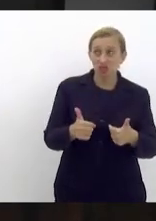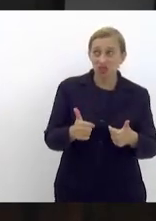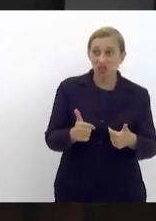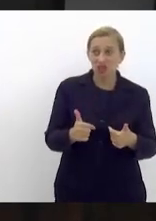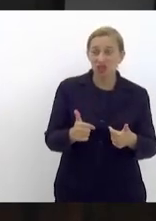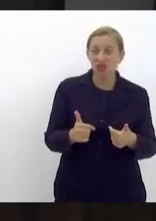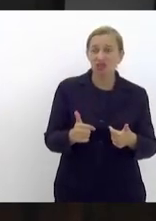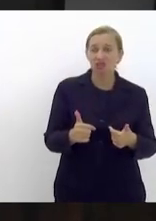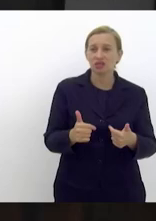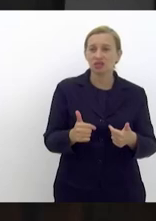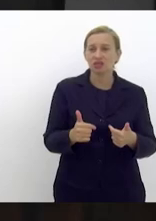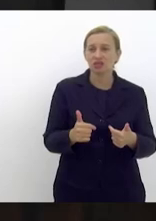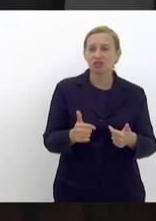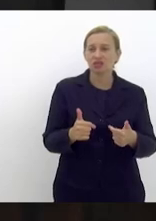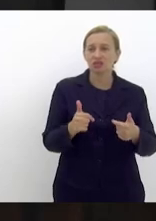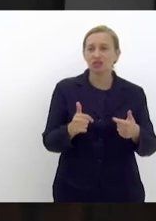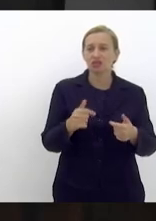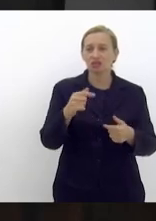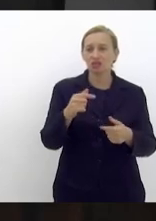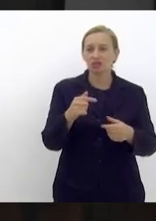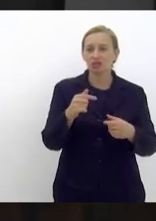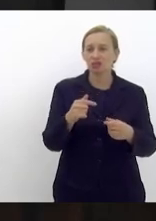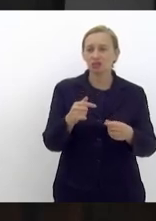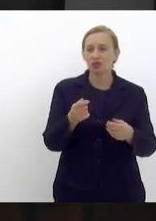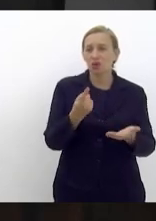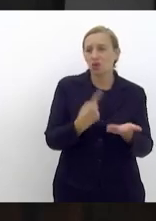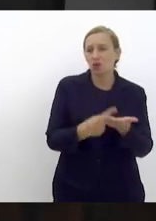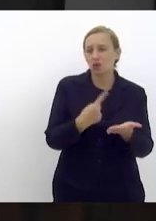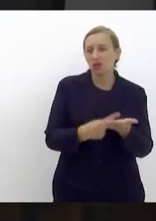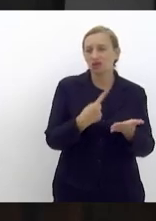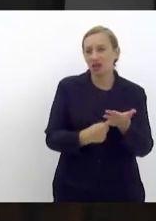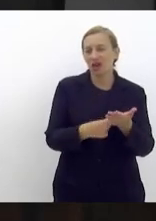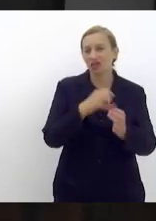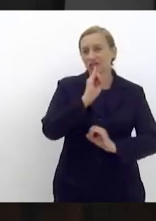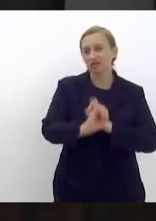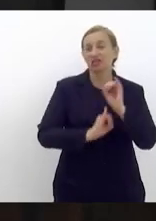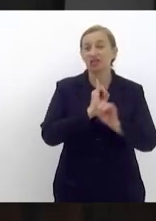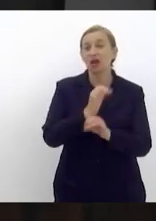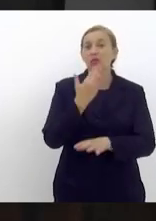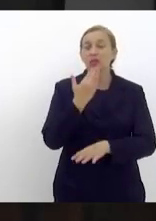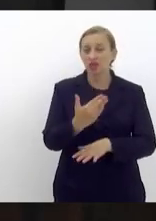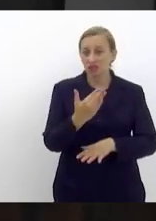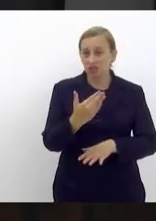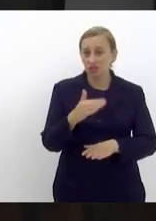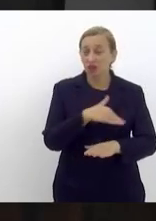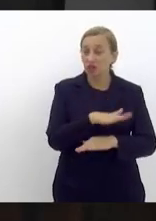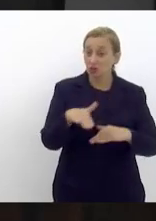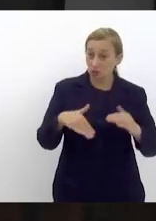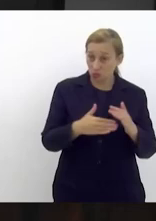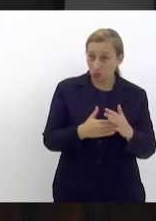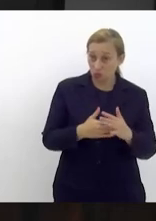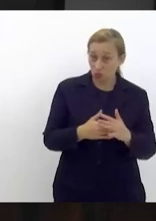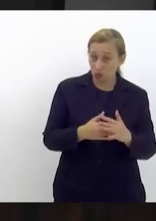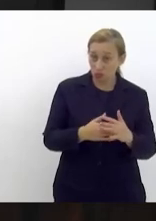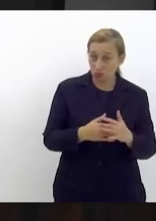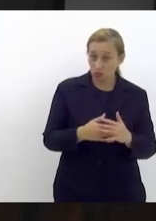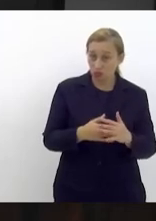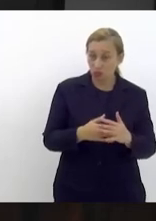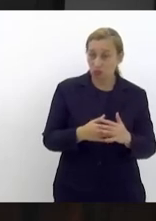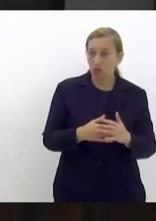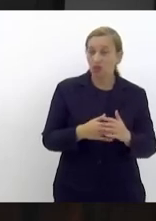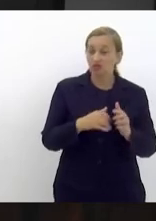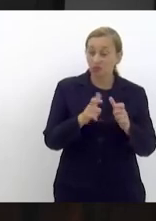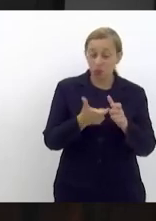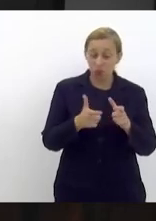sendo orquestrados via internet. Então, pedimos aí às autoridades nacionais, que a coisa está tomando uma